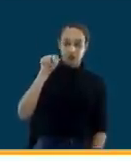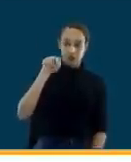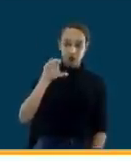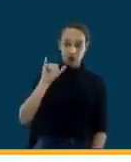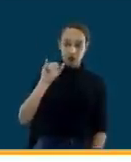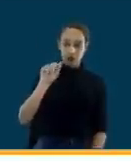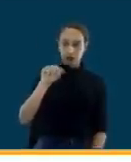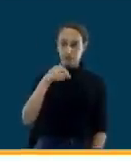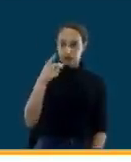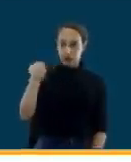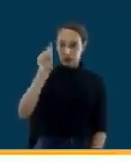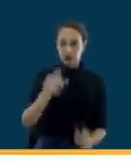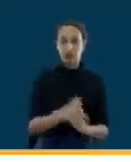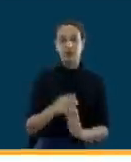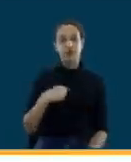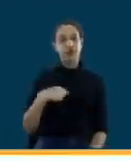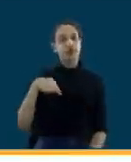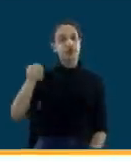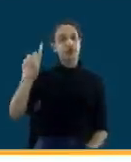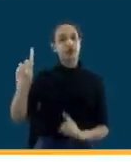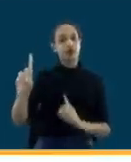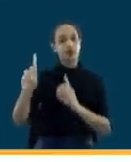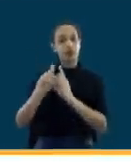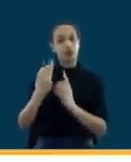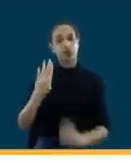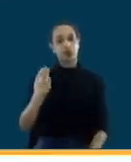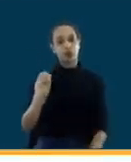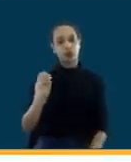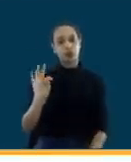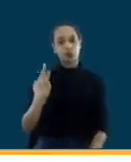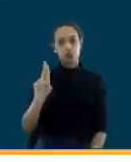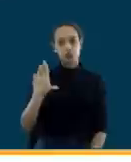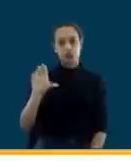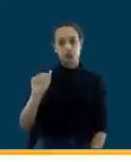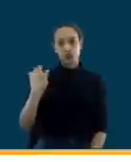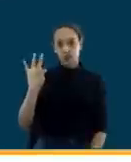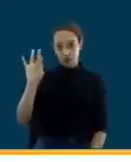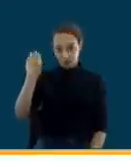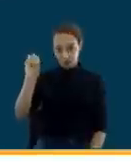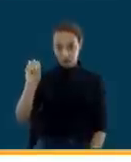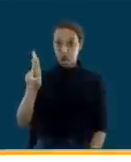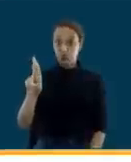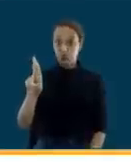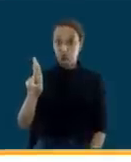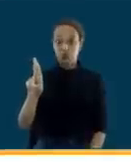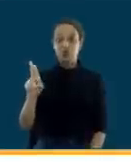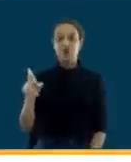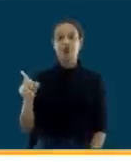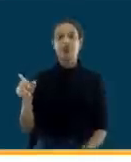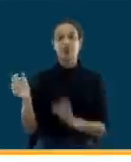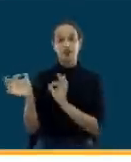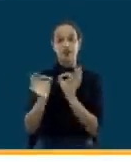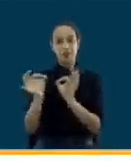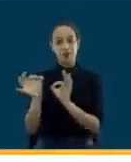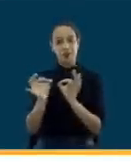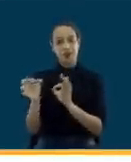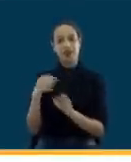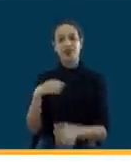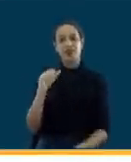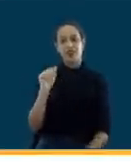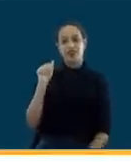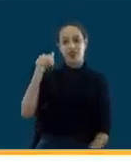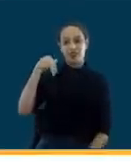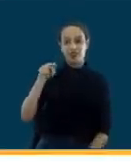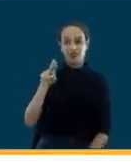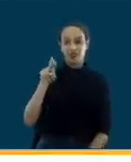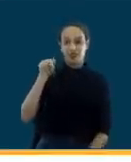Quando eu fui no encontro em Botucatu, também por esse meio aqui, né? O que prepararam para mim foi uma anunciação, que vem do